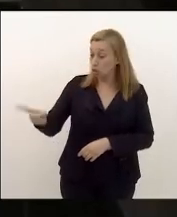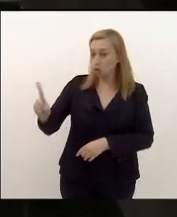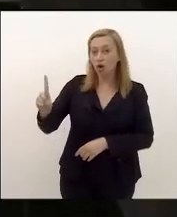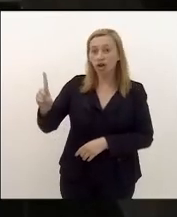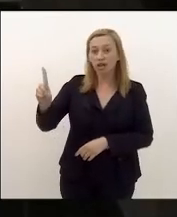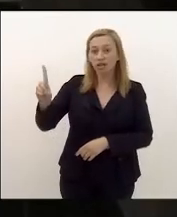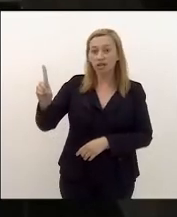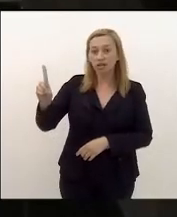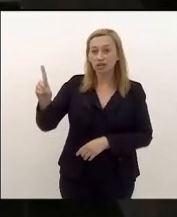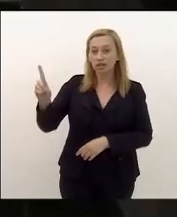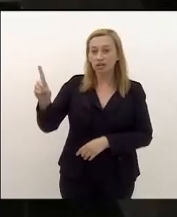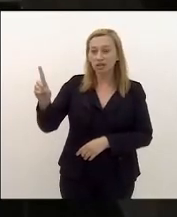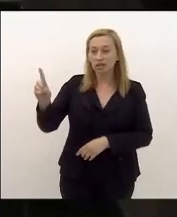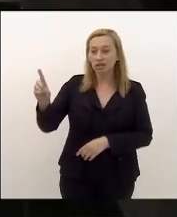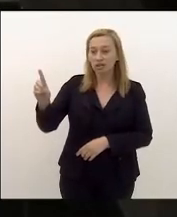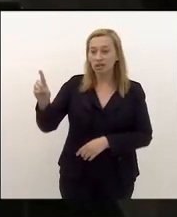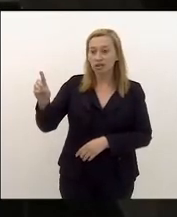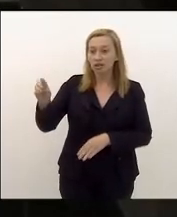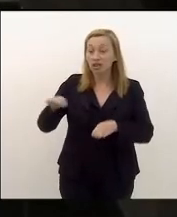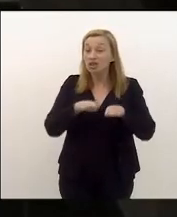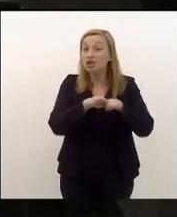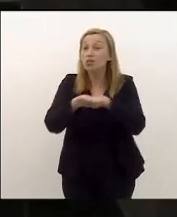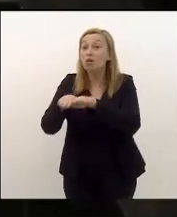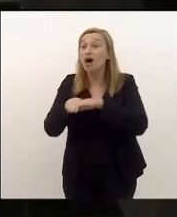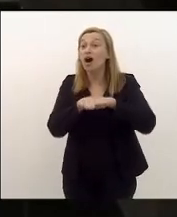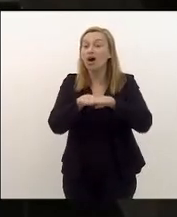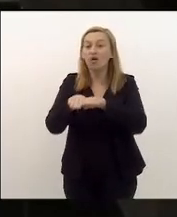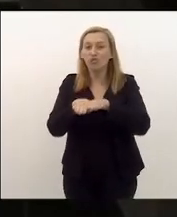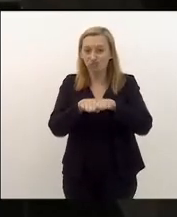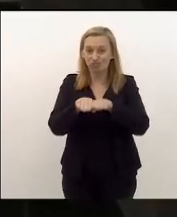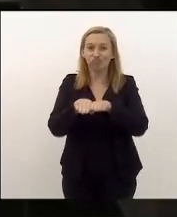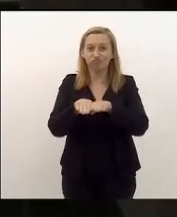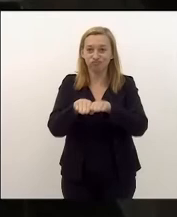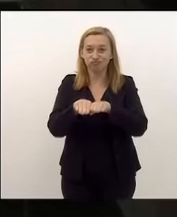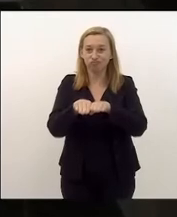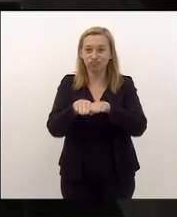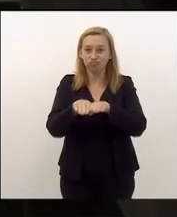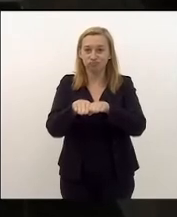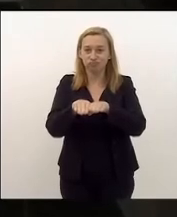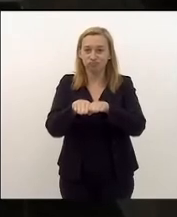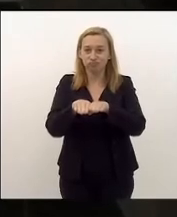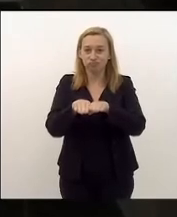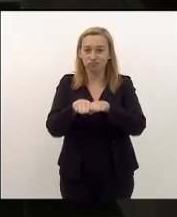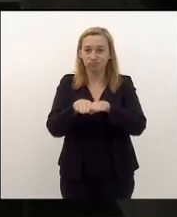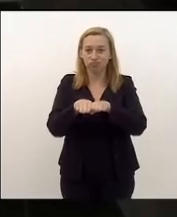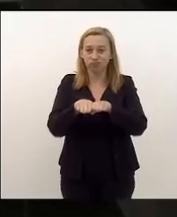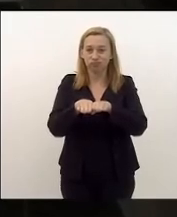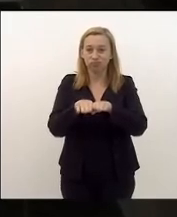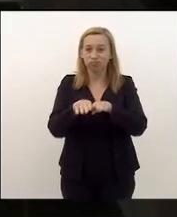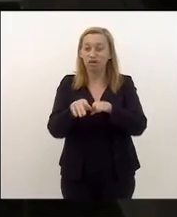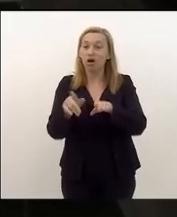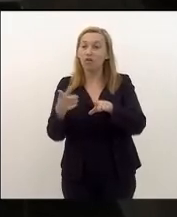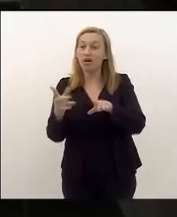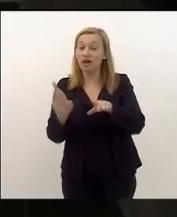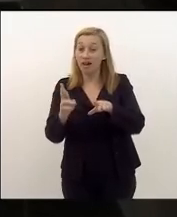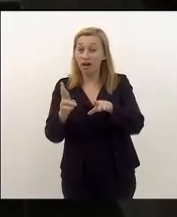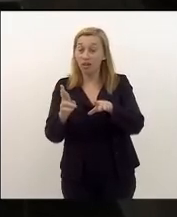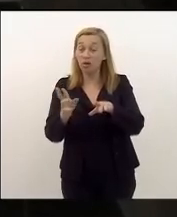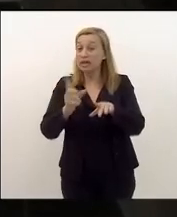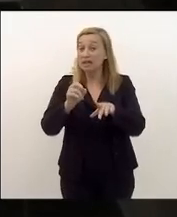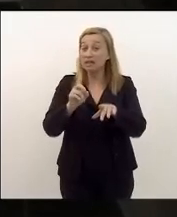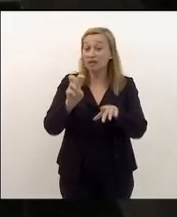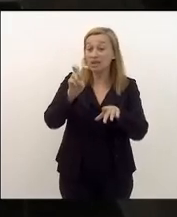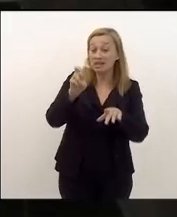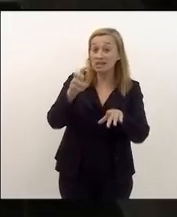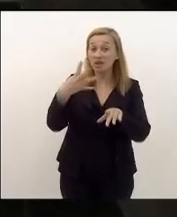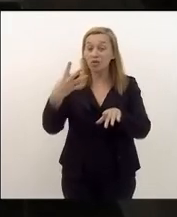dólar esteja em patamares suportáveis para a nossa economia, e não a 5,40